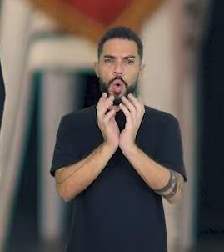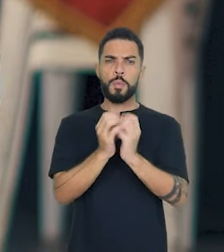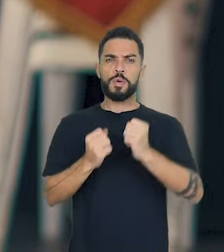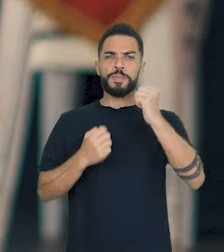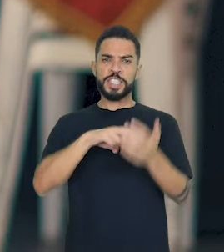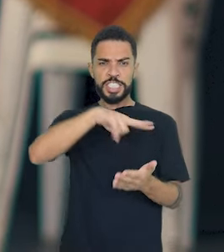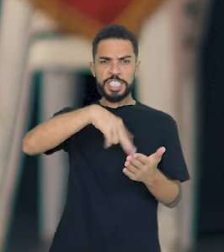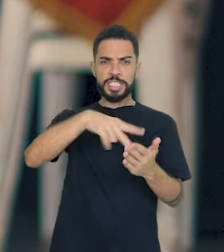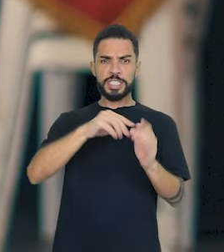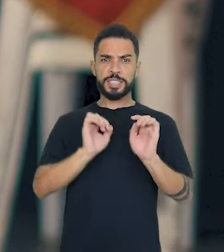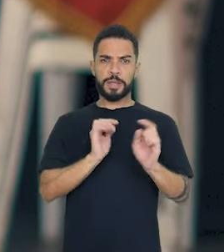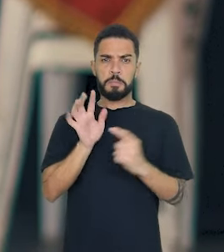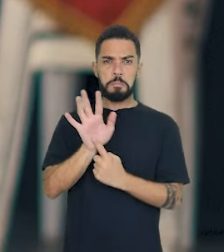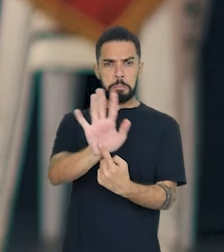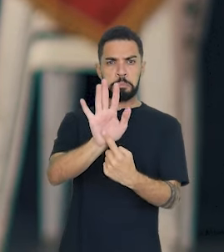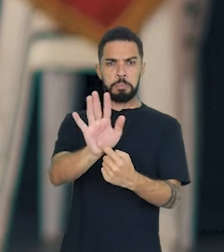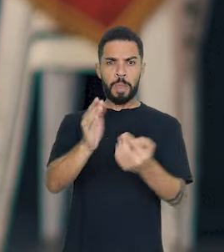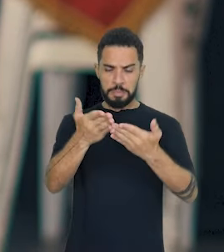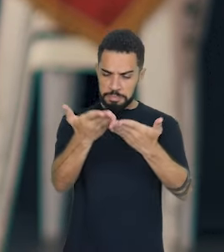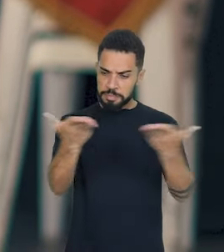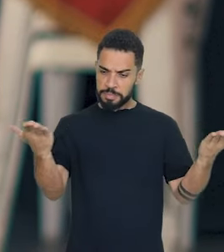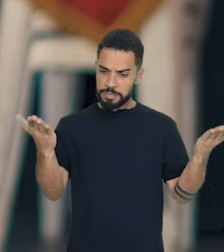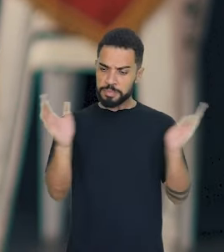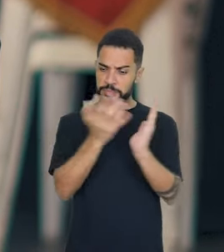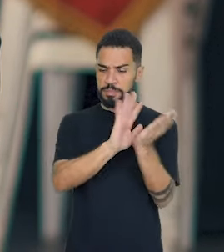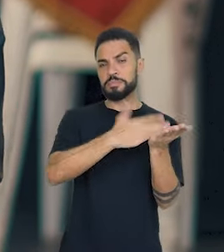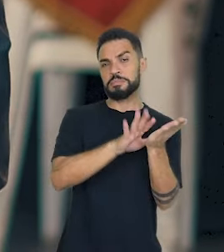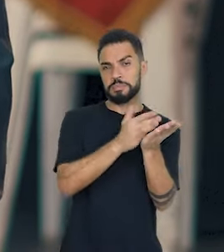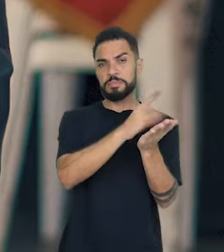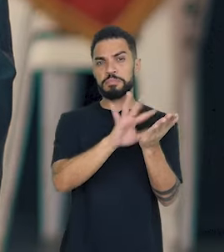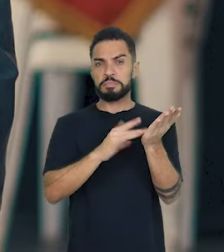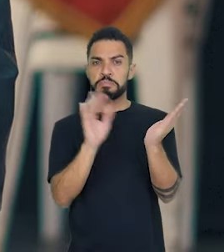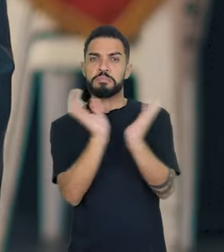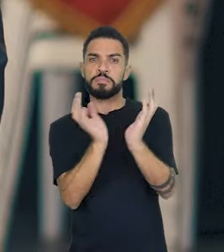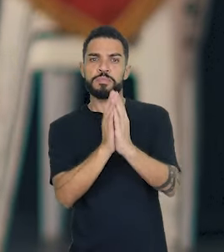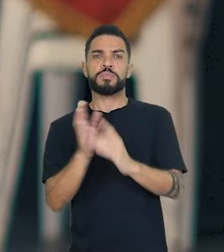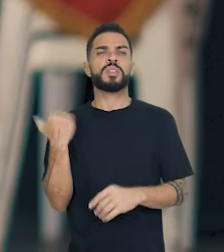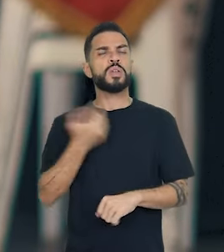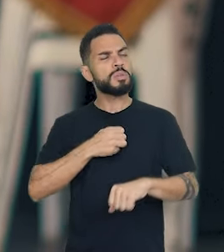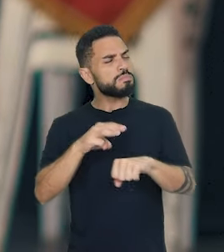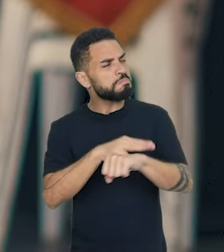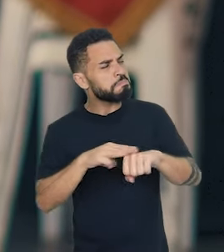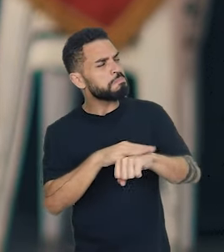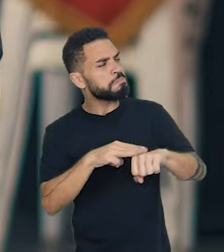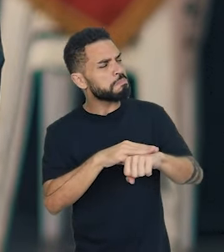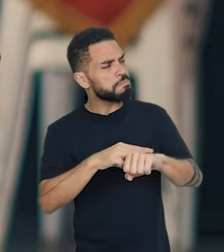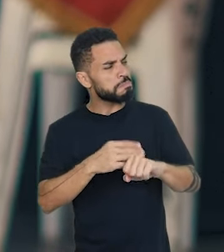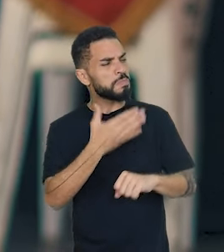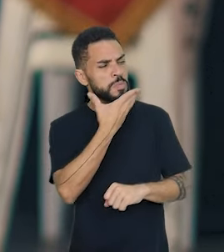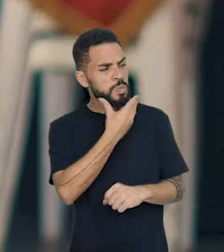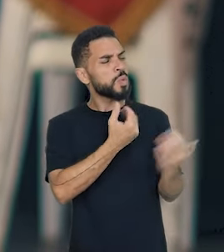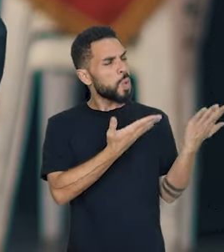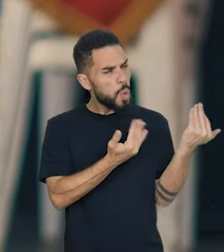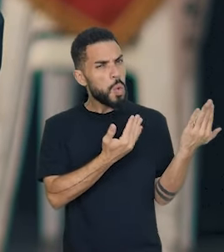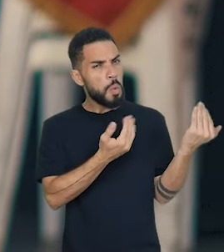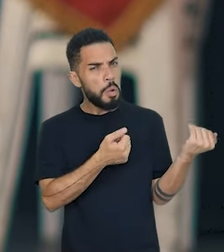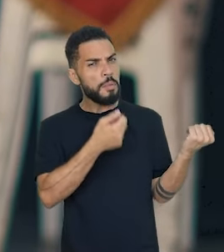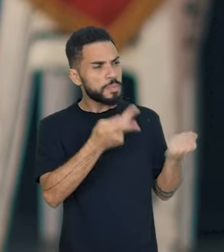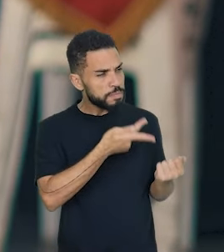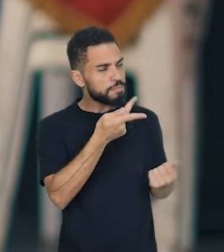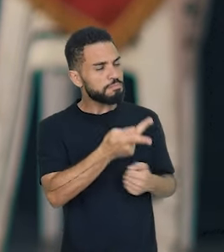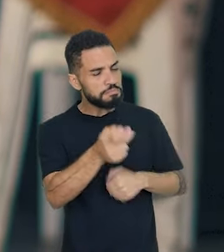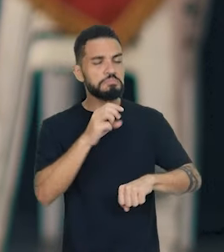Rio. E ele me trouxe o garoto. Aí a gente começou a conversar e tal, eu senti, já tinha essas coisas de